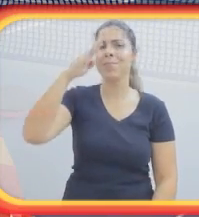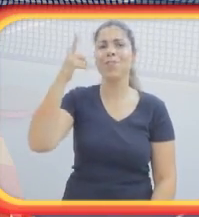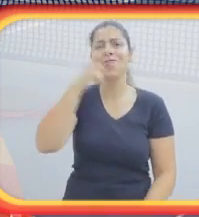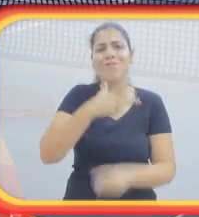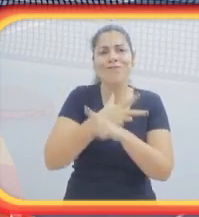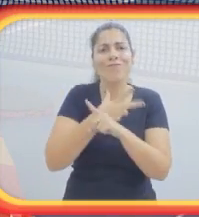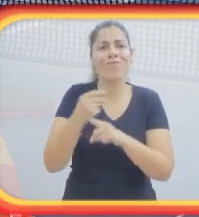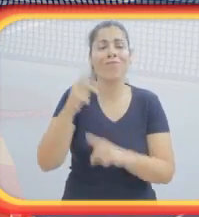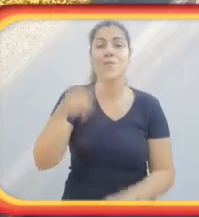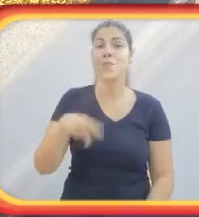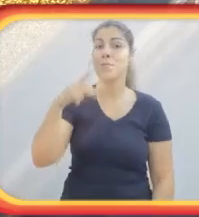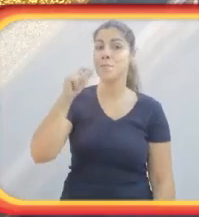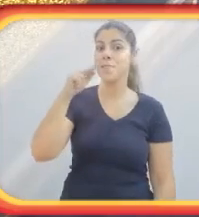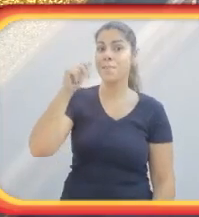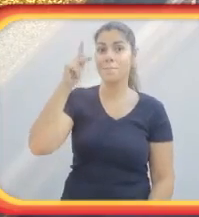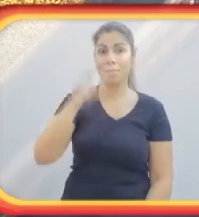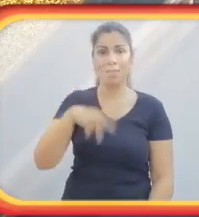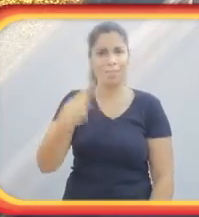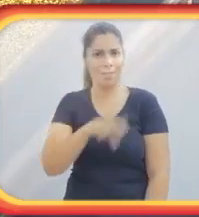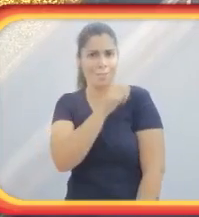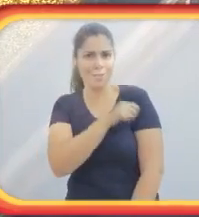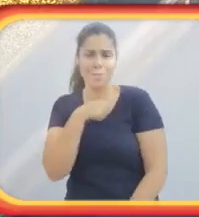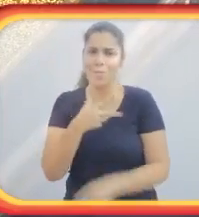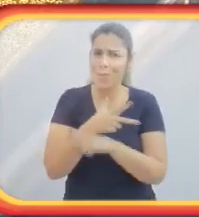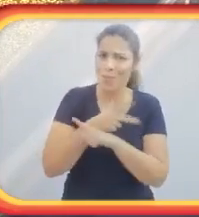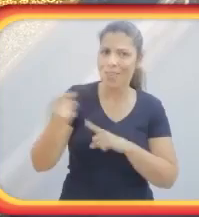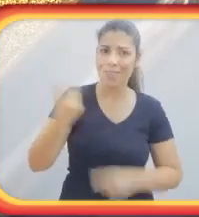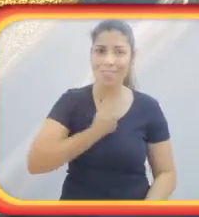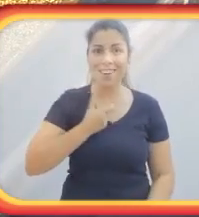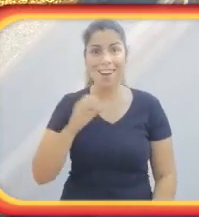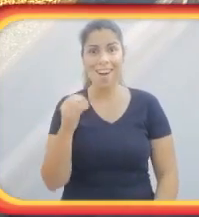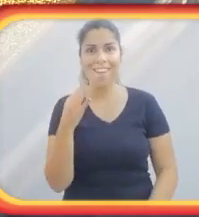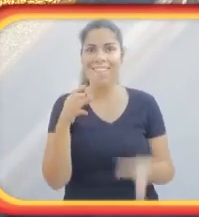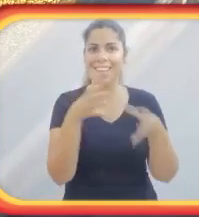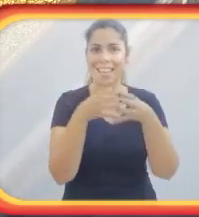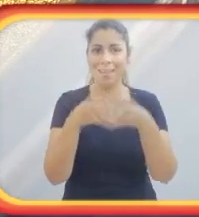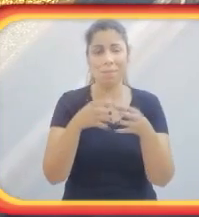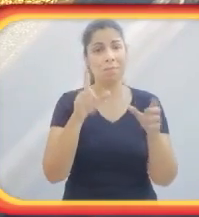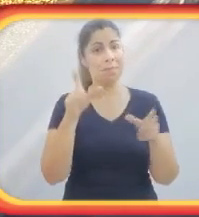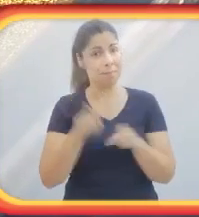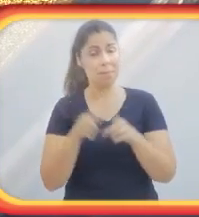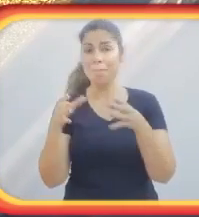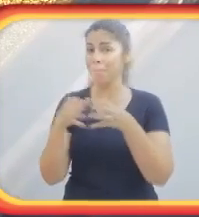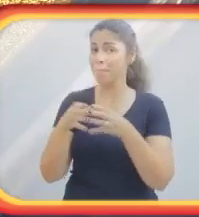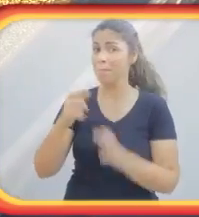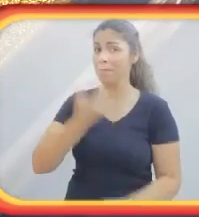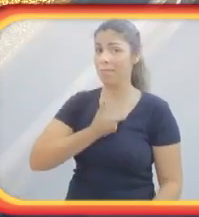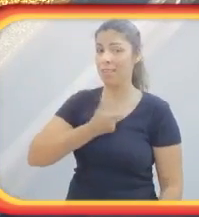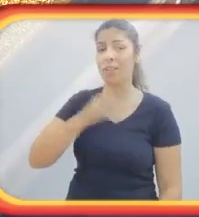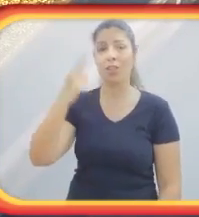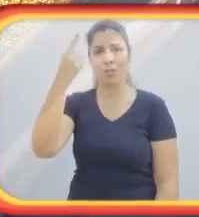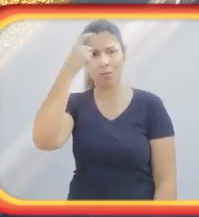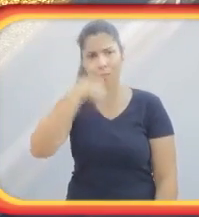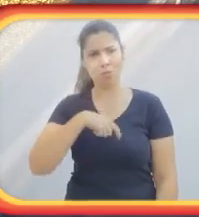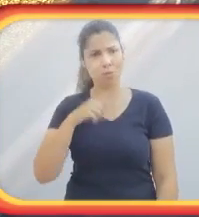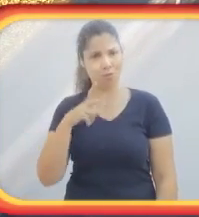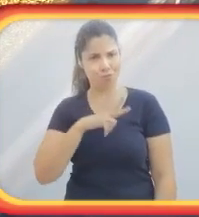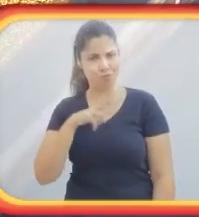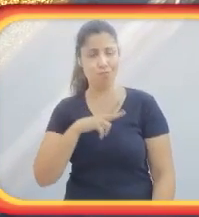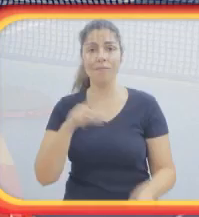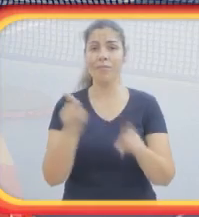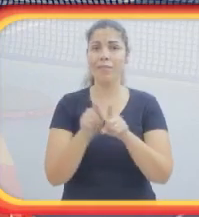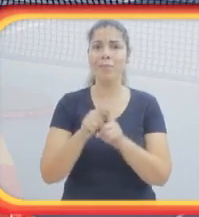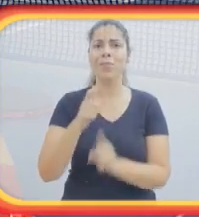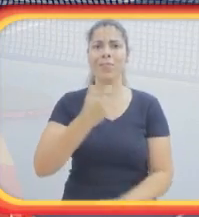outros títulos a nível internacional. 2007, onde foi uma das minhas principais conquistas, né, foi o Parapan do